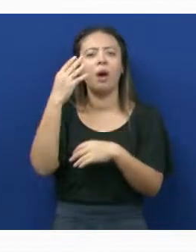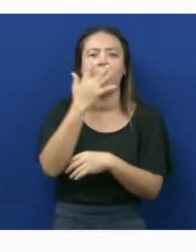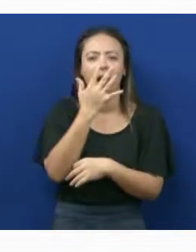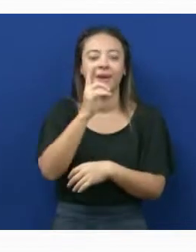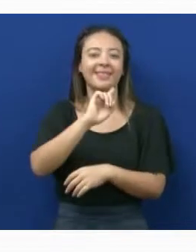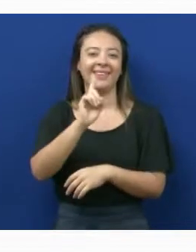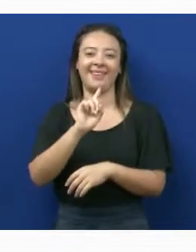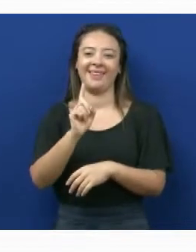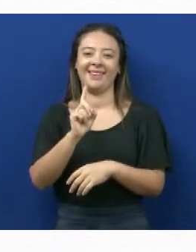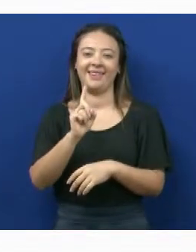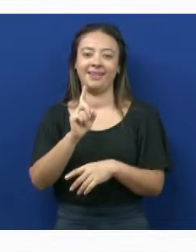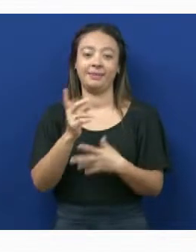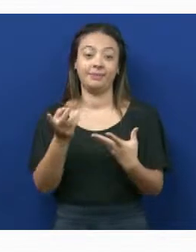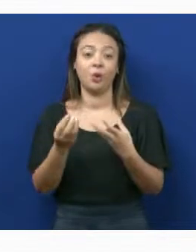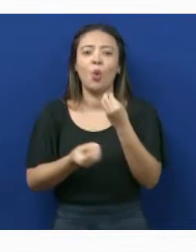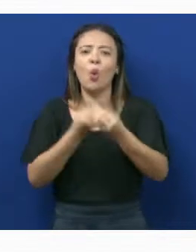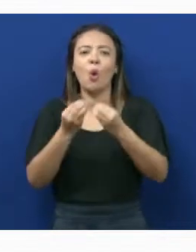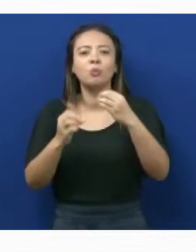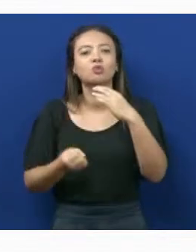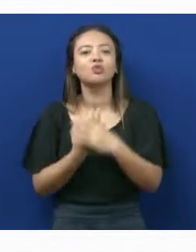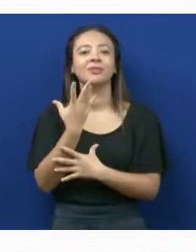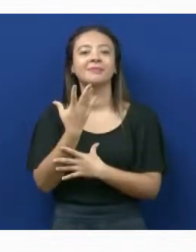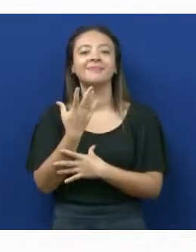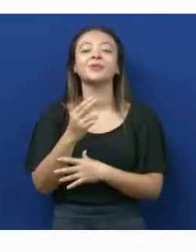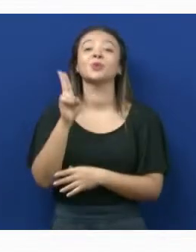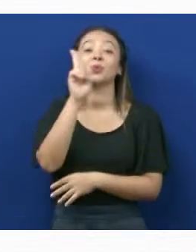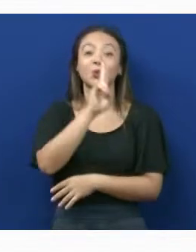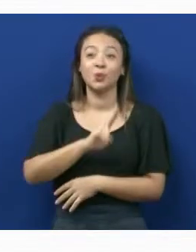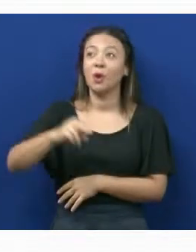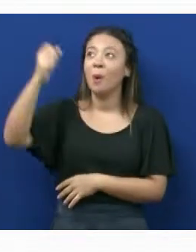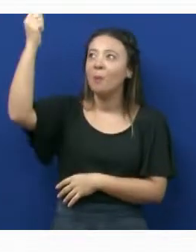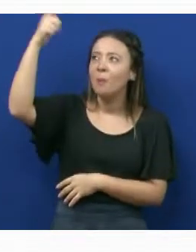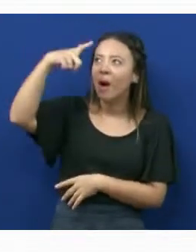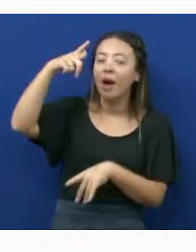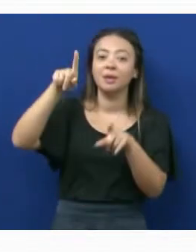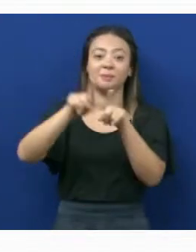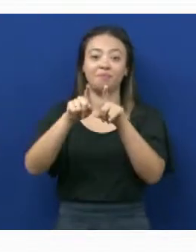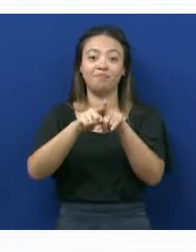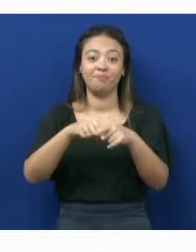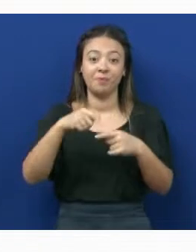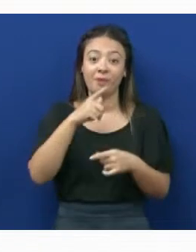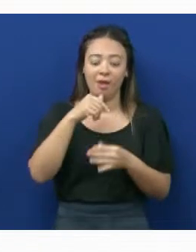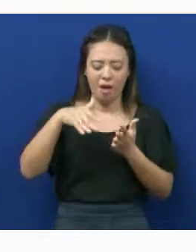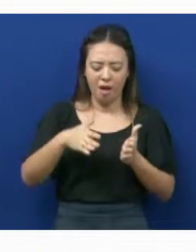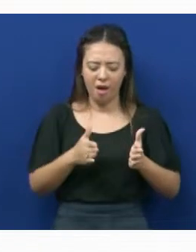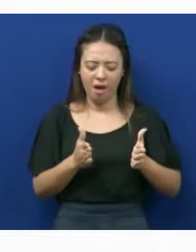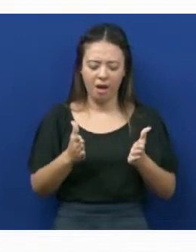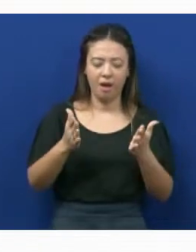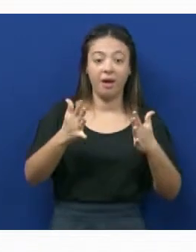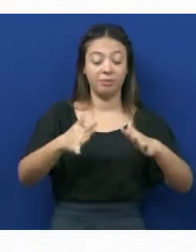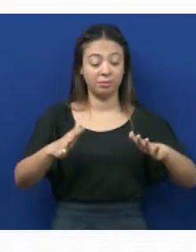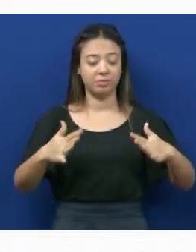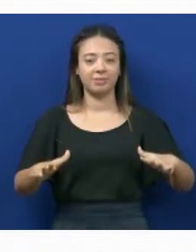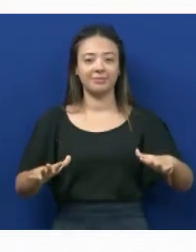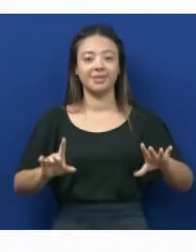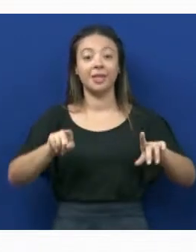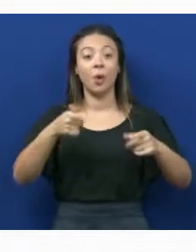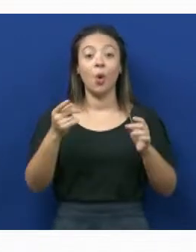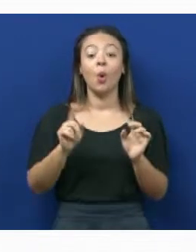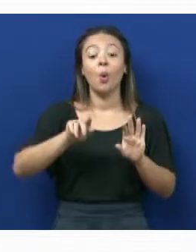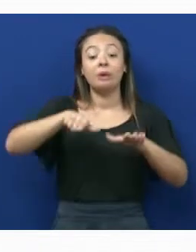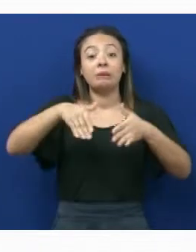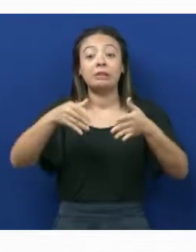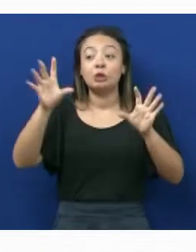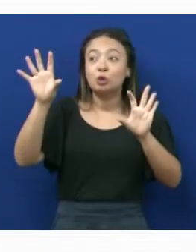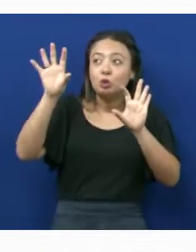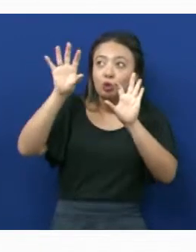belíssimas, vibrantes? Da luz, o sol, da água. A junção de tudo isso fez com que a